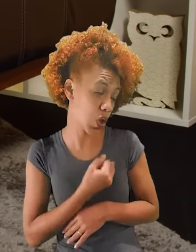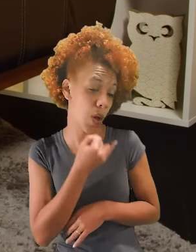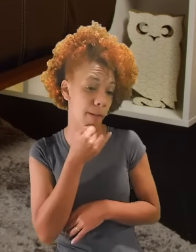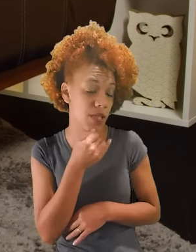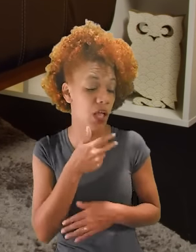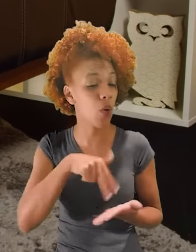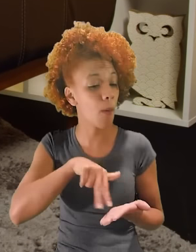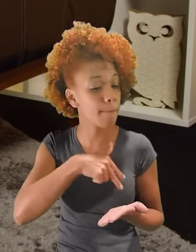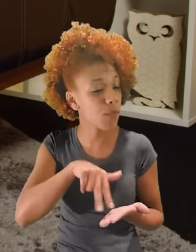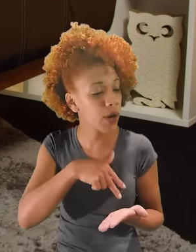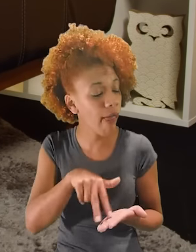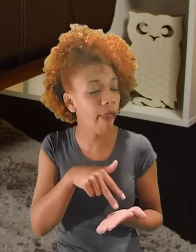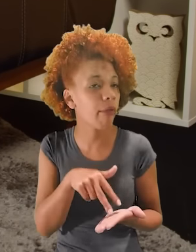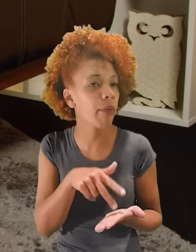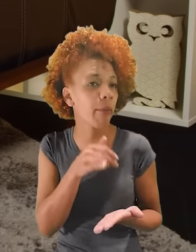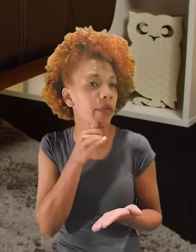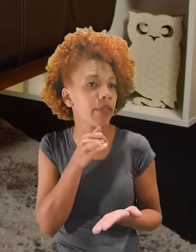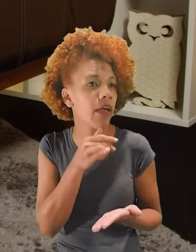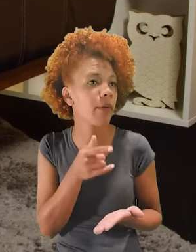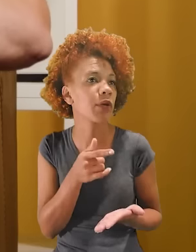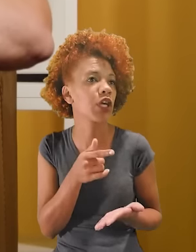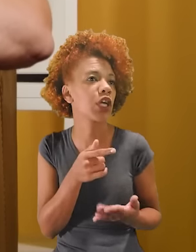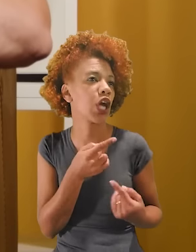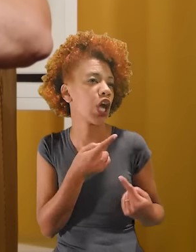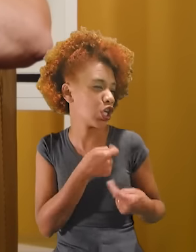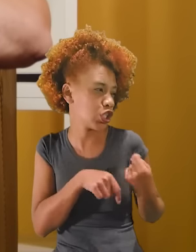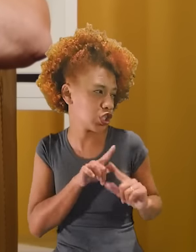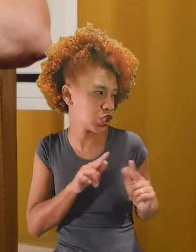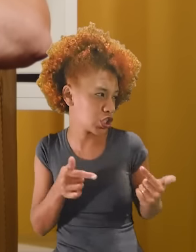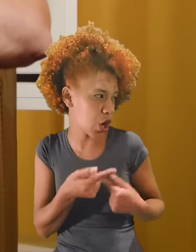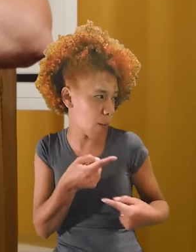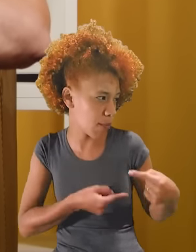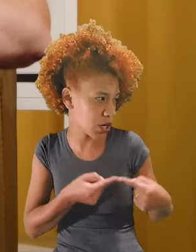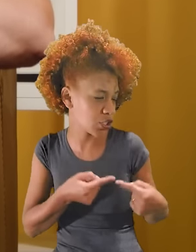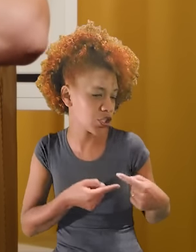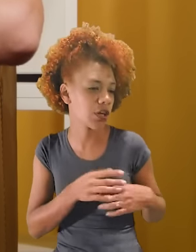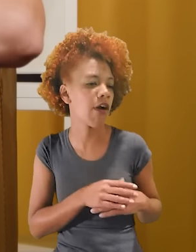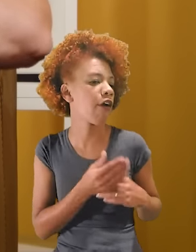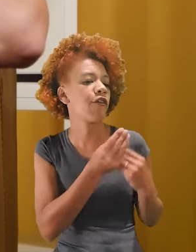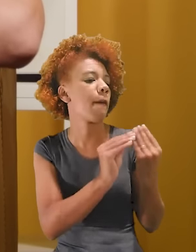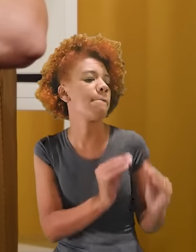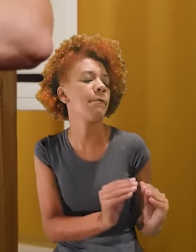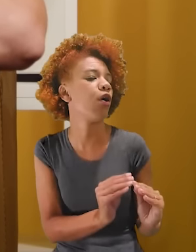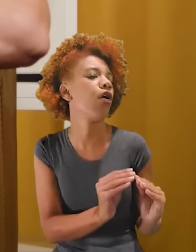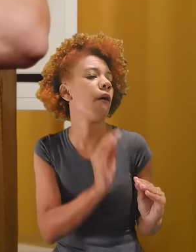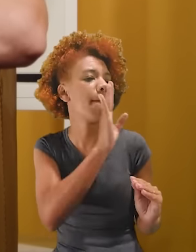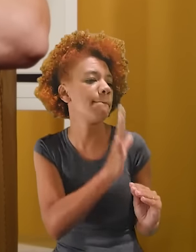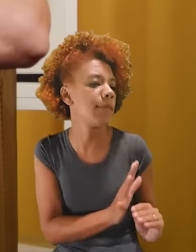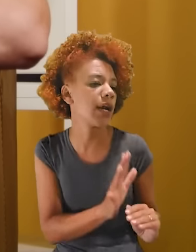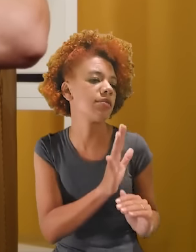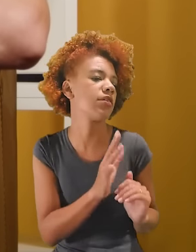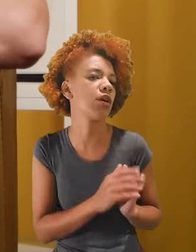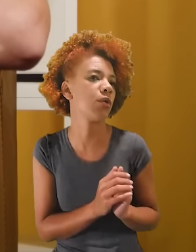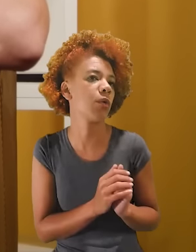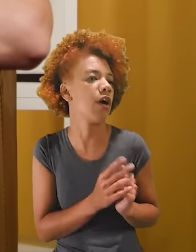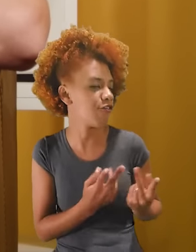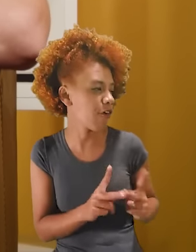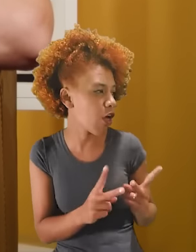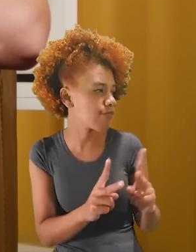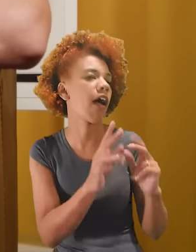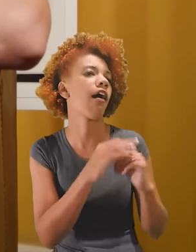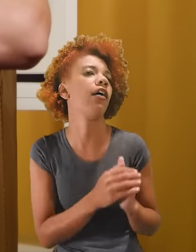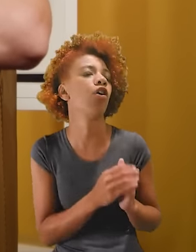Tipo assim, ele é um boneco que foi feito pra ser uma coisa geopolítica, né? É isso aí. Uma coisa, tipo, é isso aí. Ó, vamos botar pro Brasil